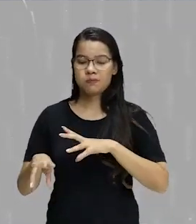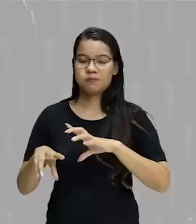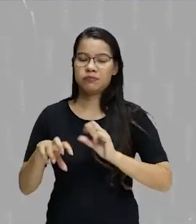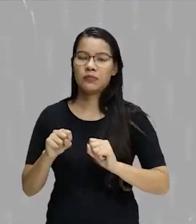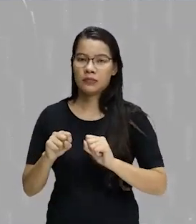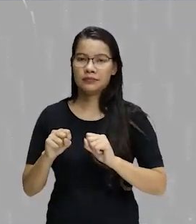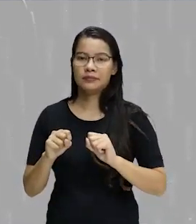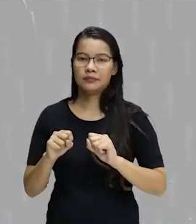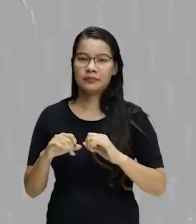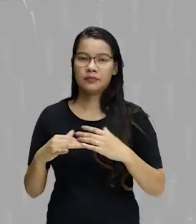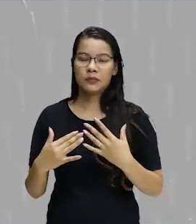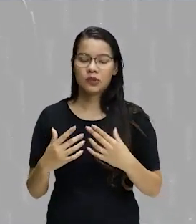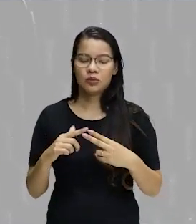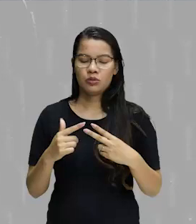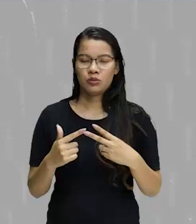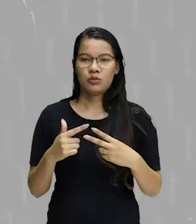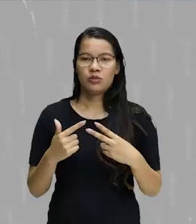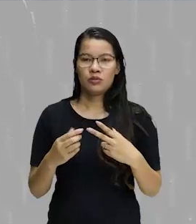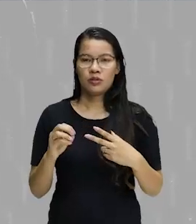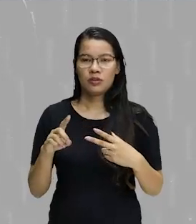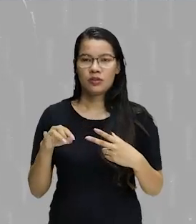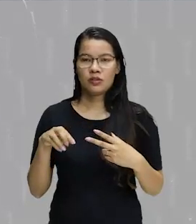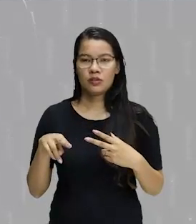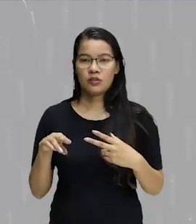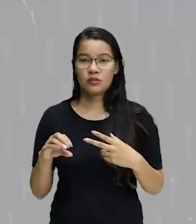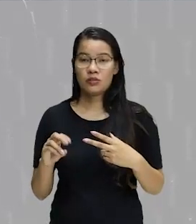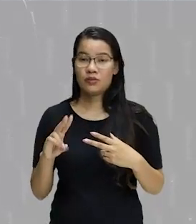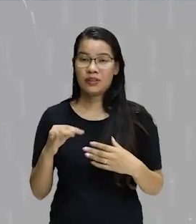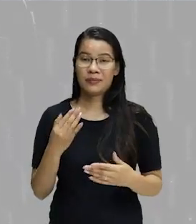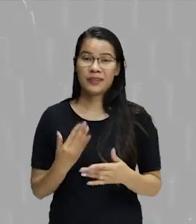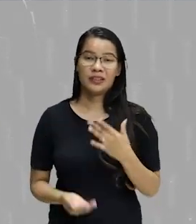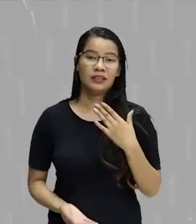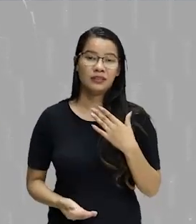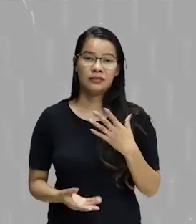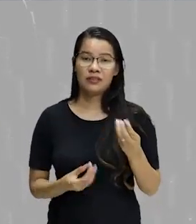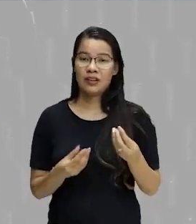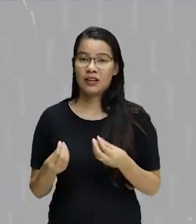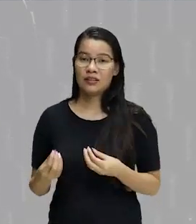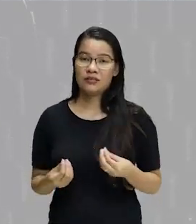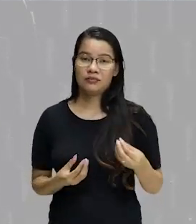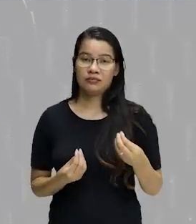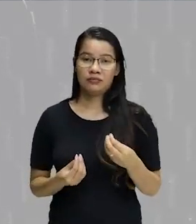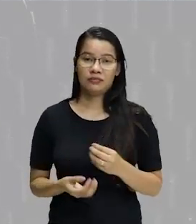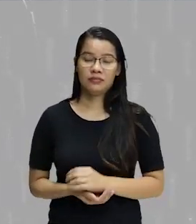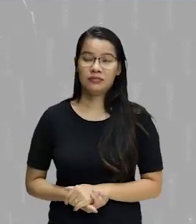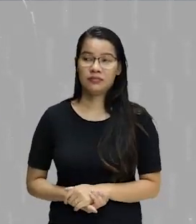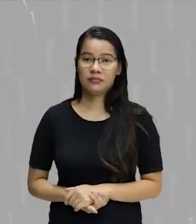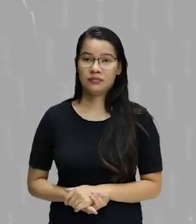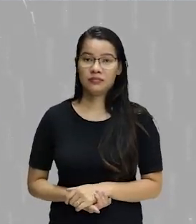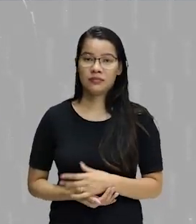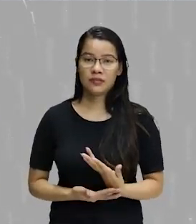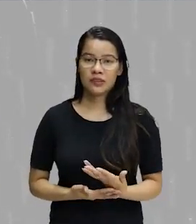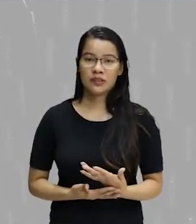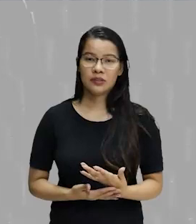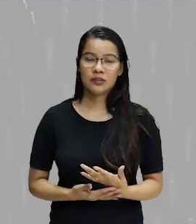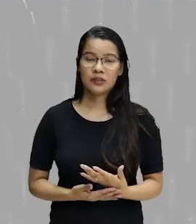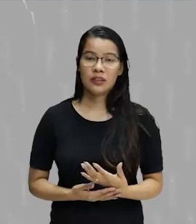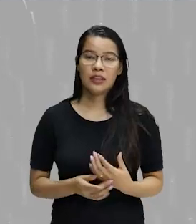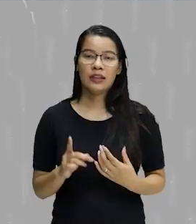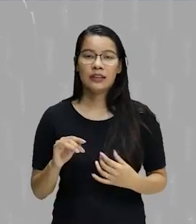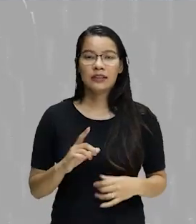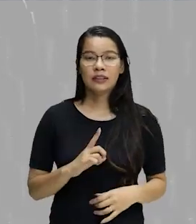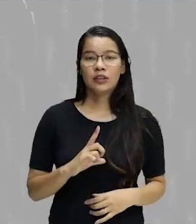si. Então, 2 oxigênios, então o carbono vai perder muitos elétrons, beleza? Então, a tendência é sofrer